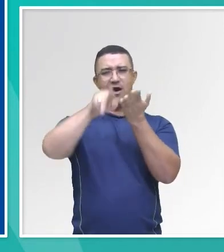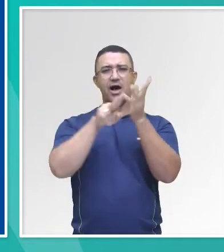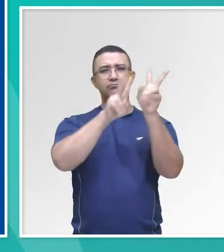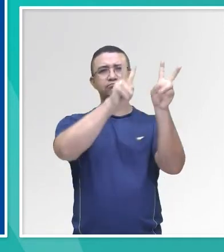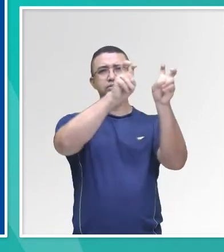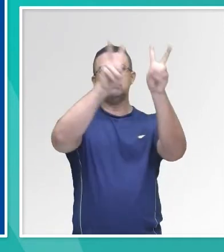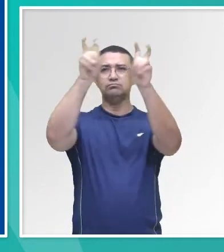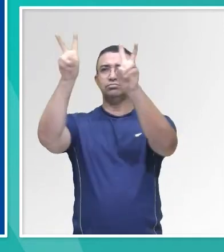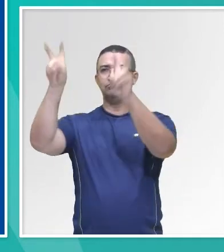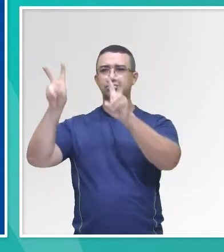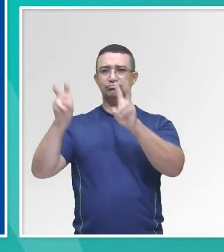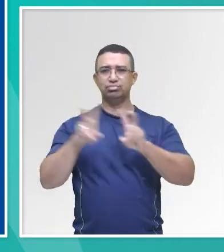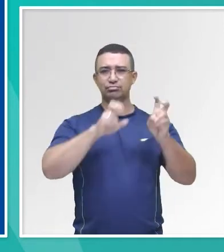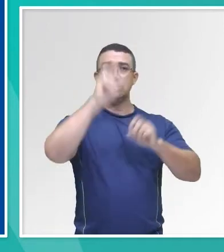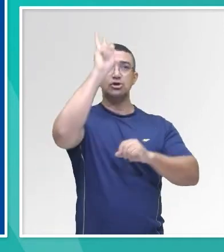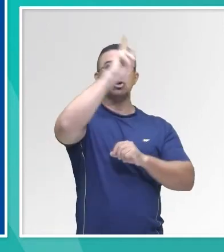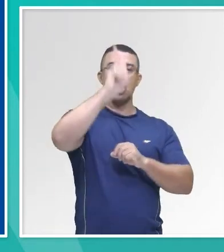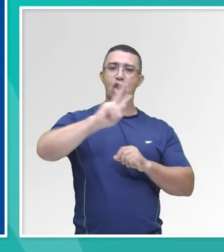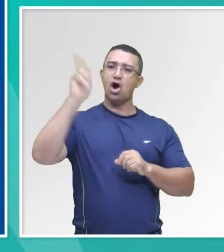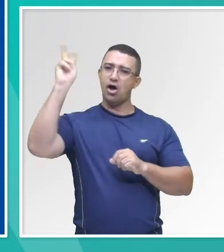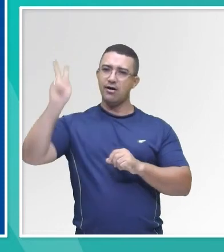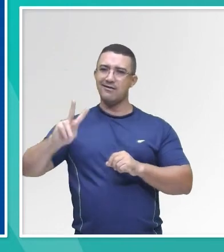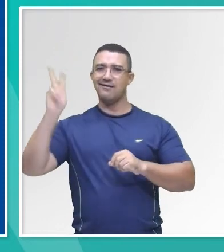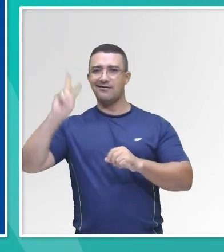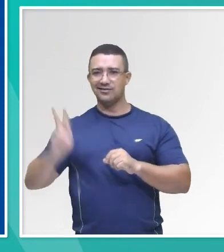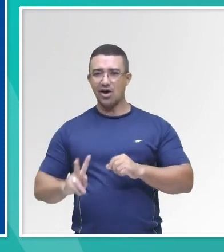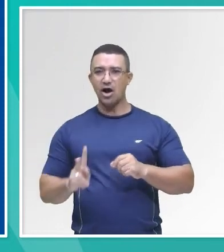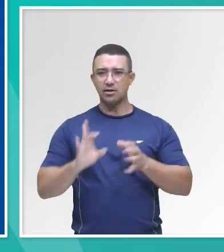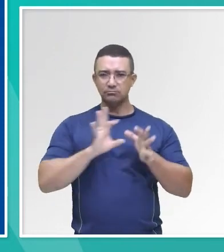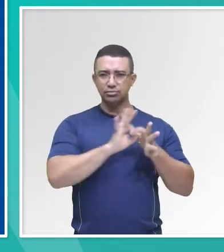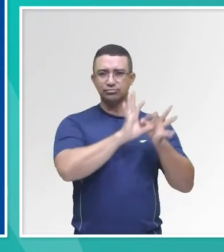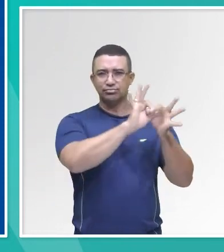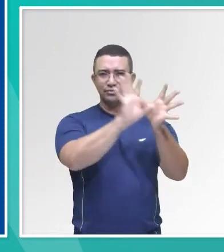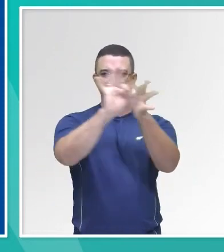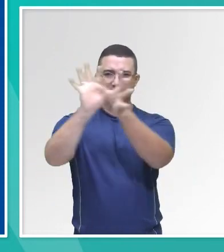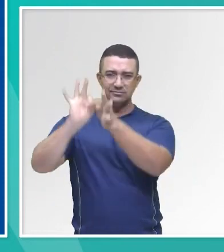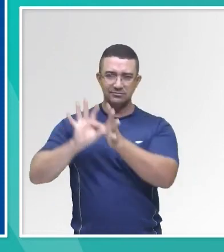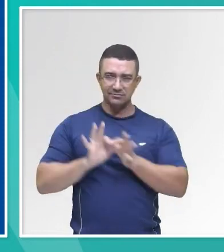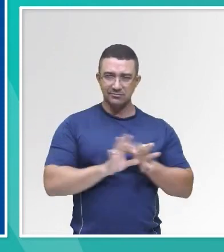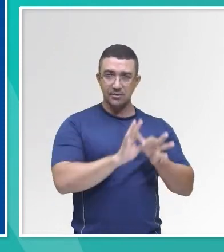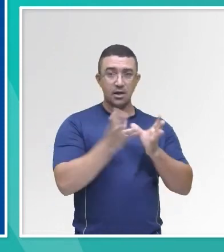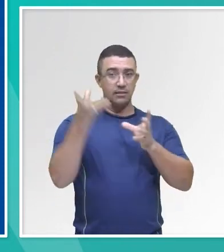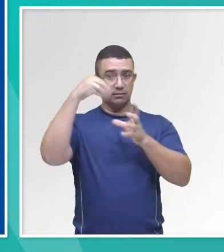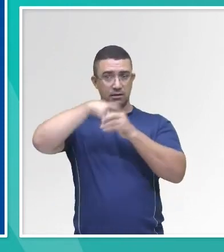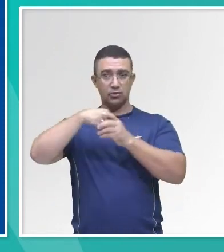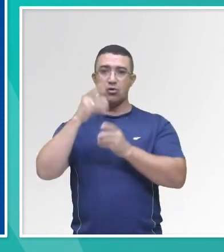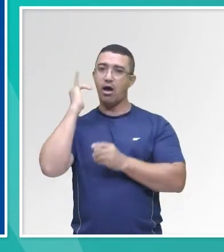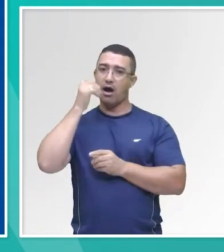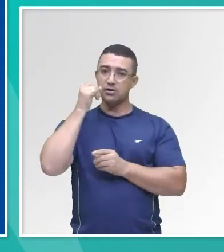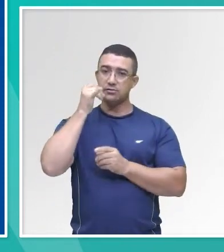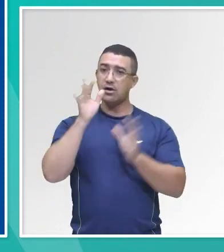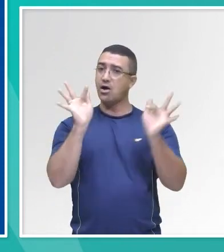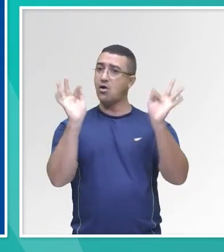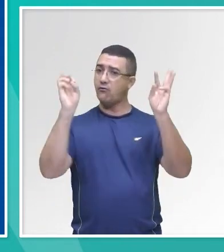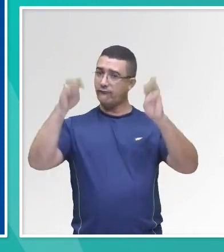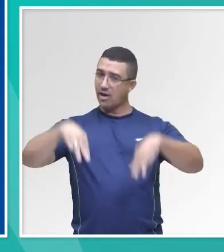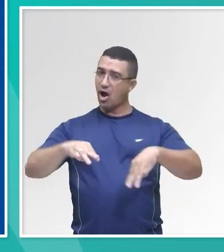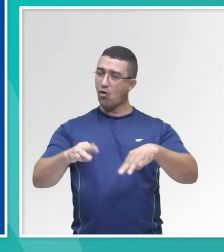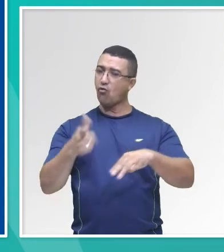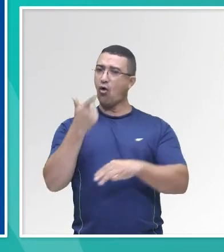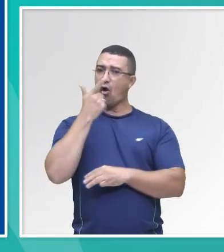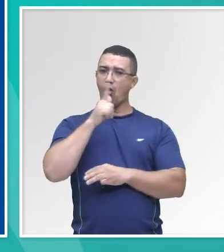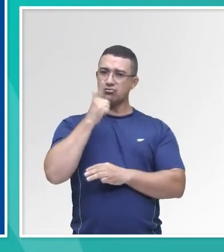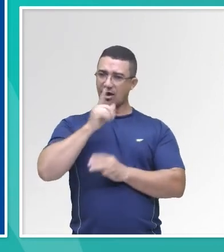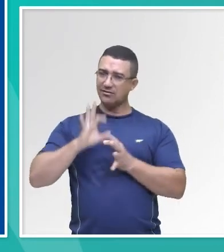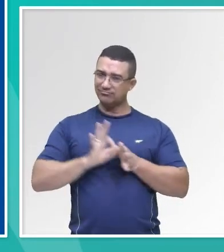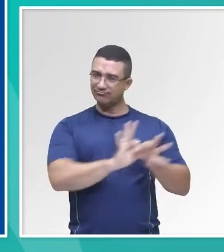várias historinhas que são entrelaçadas na narrativa, que no final elas vão estabelecer uma conexão